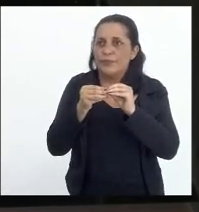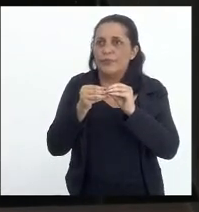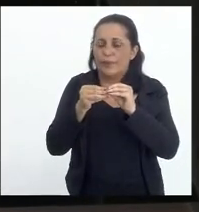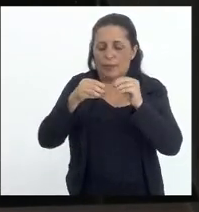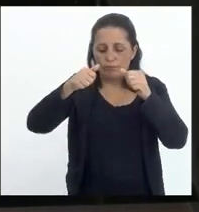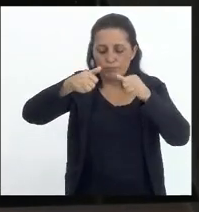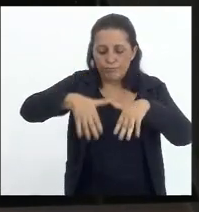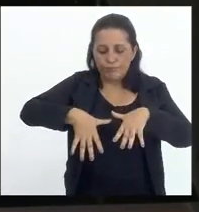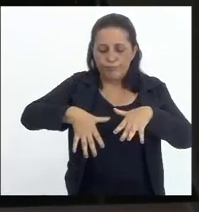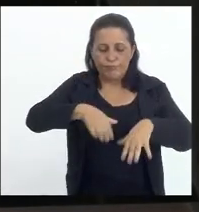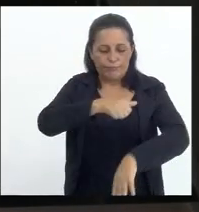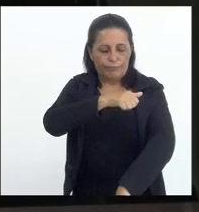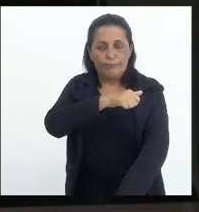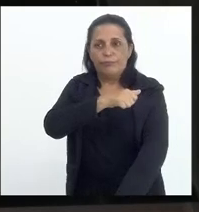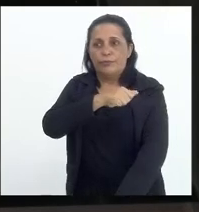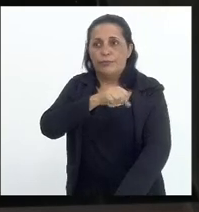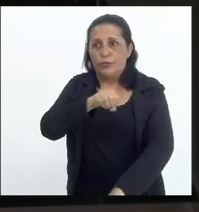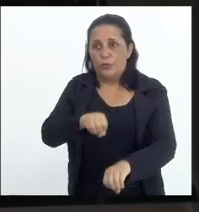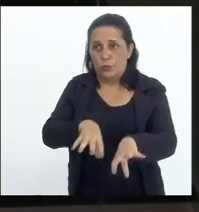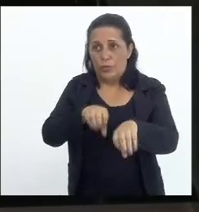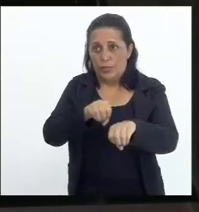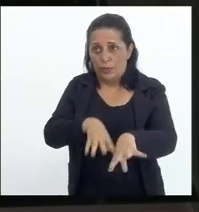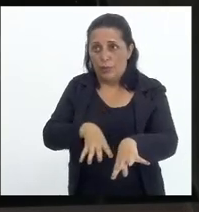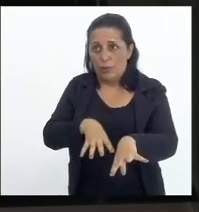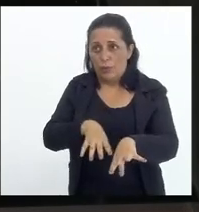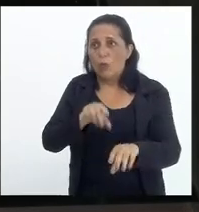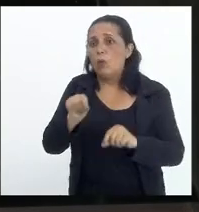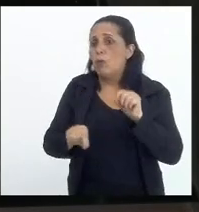educação. Porque até então